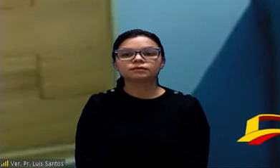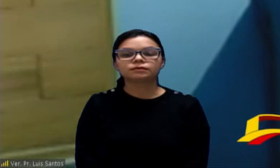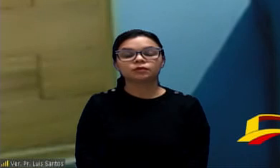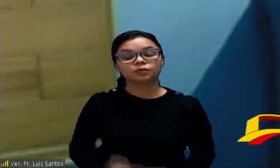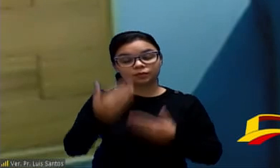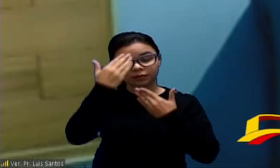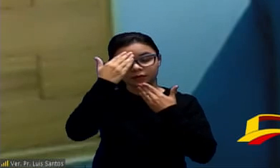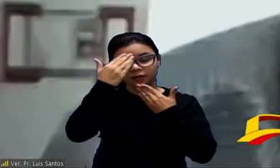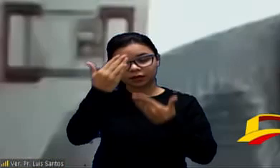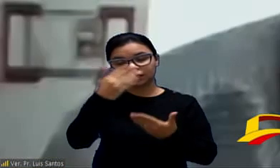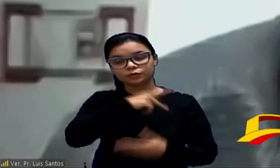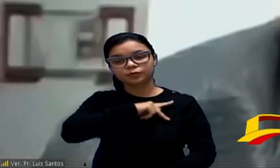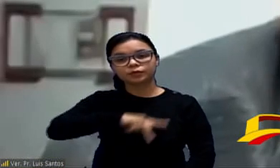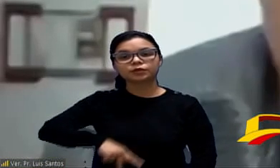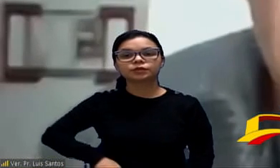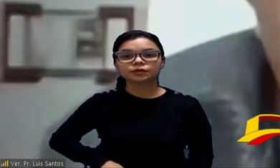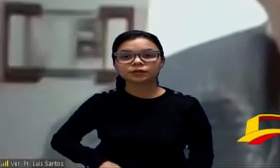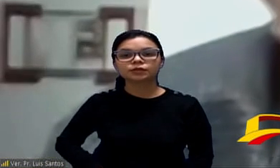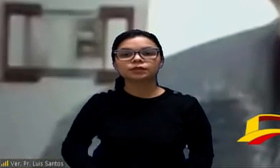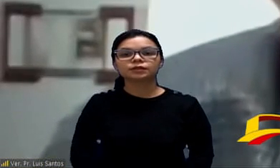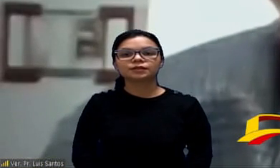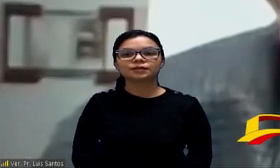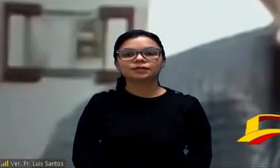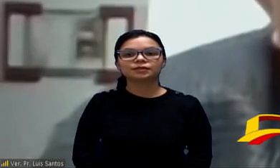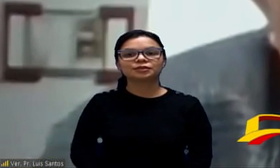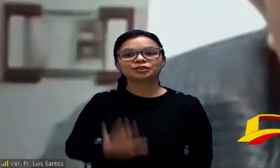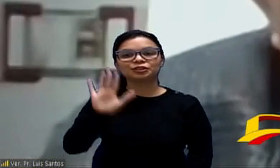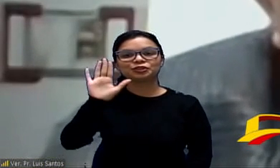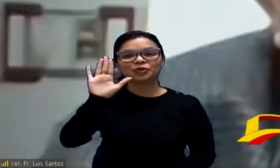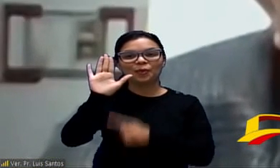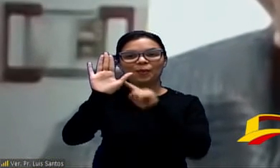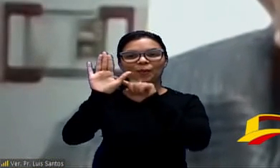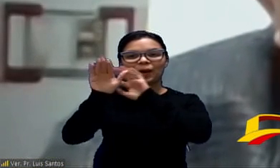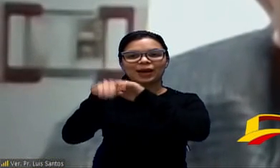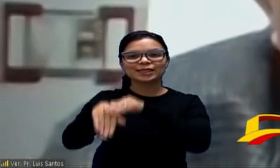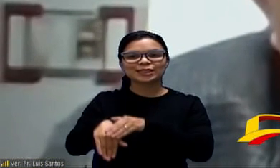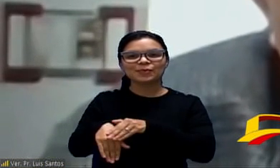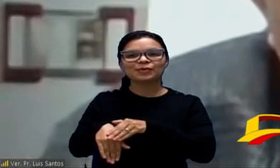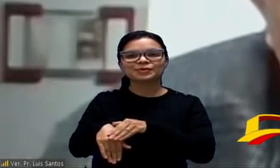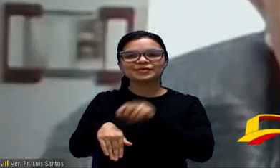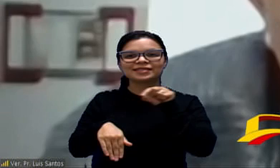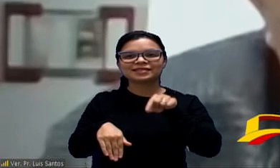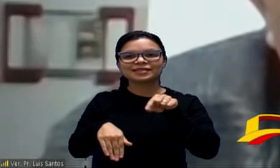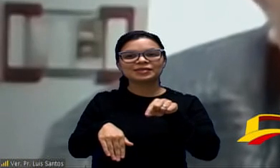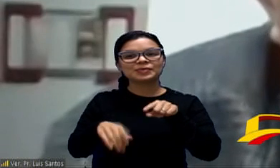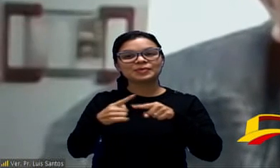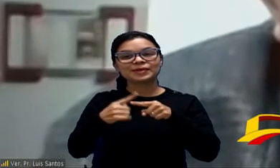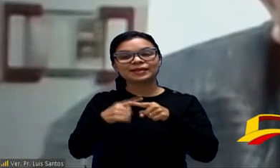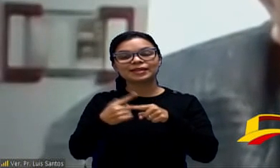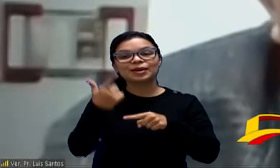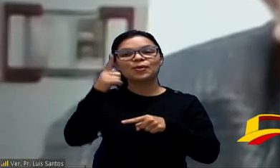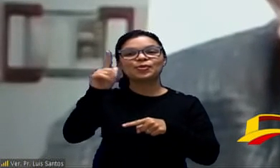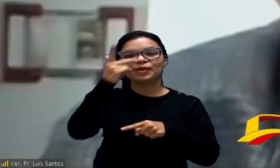Obrigado, senhor presidente. Deixa eu baixar a mãozinha aqui, porque da outra vez eu...